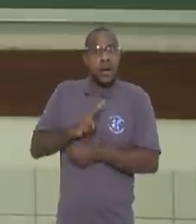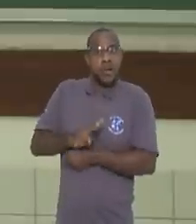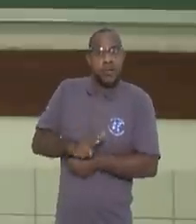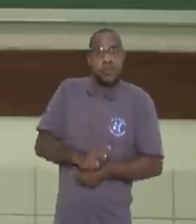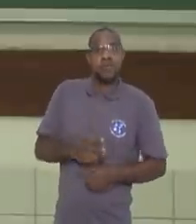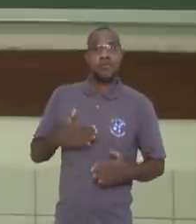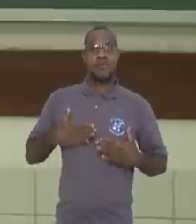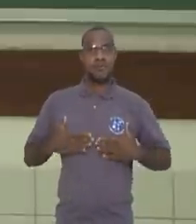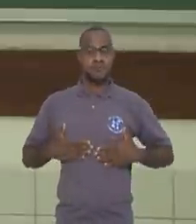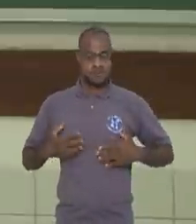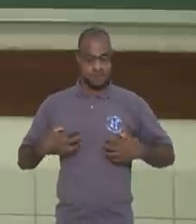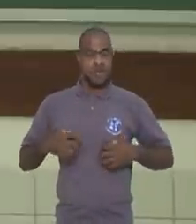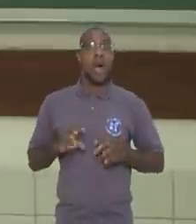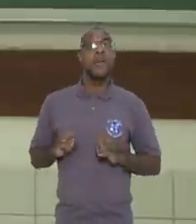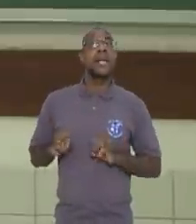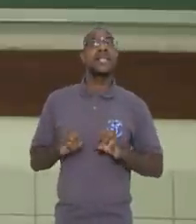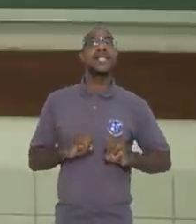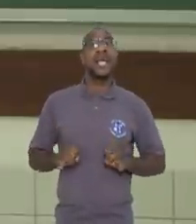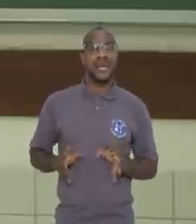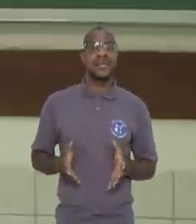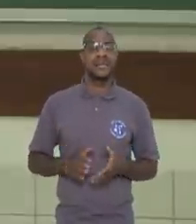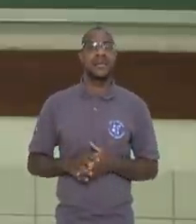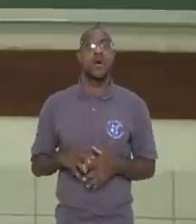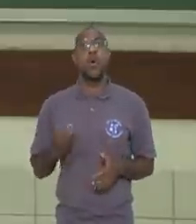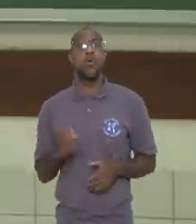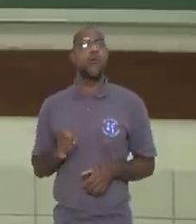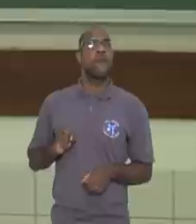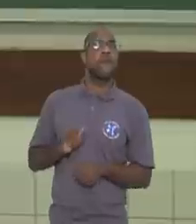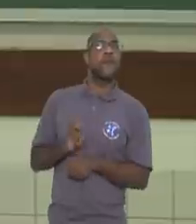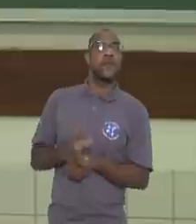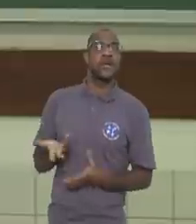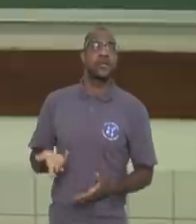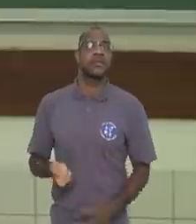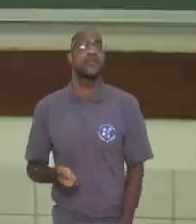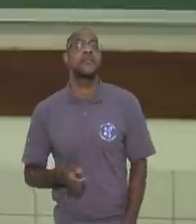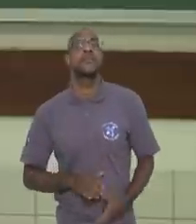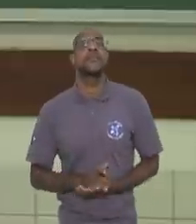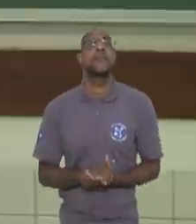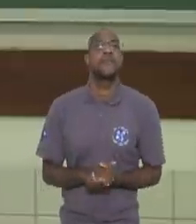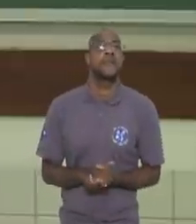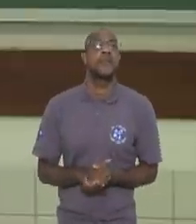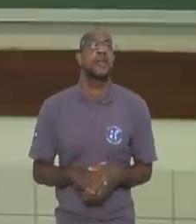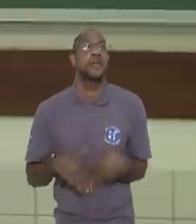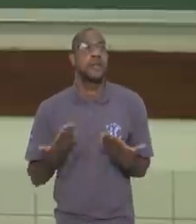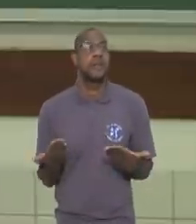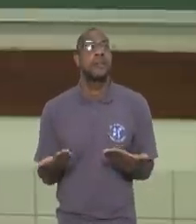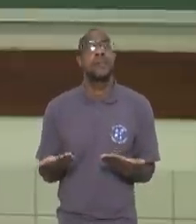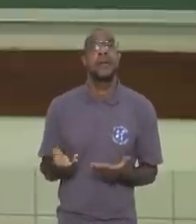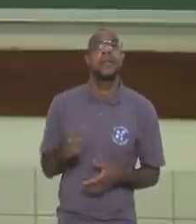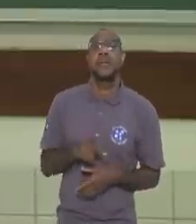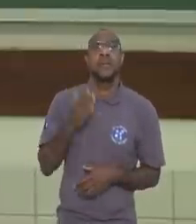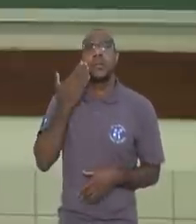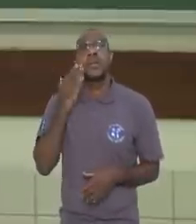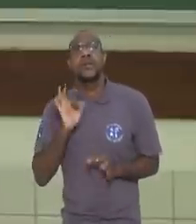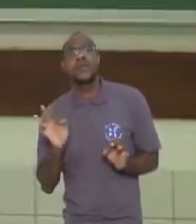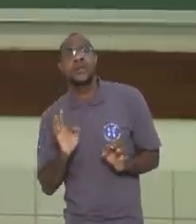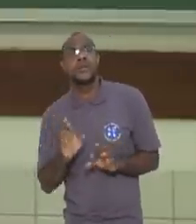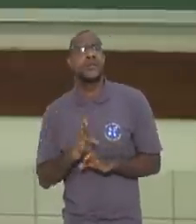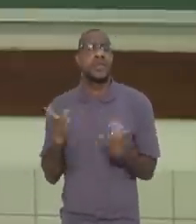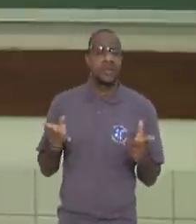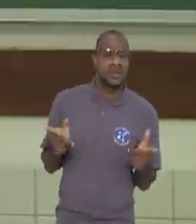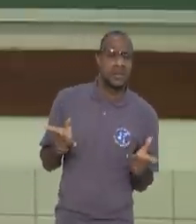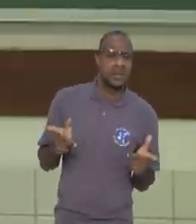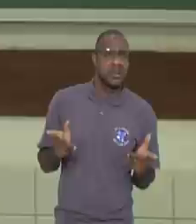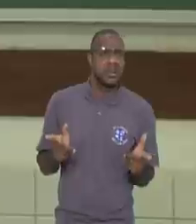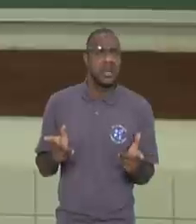aquele vírus, aquela bactéria, ou seja, aquele antígeno. Então é assim que produz uma vacina gênica. Tá, professora, mas eu ainda não entendi a diferença entre a